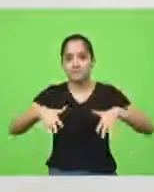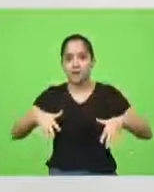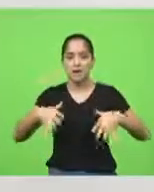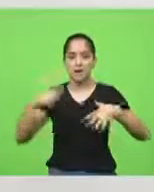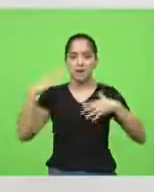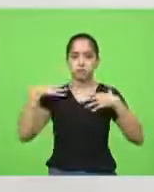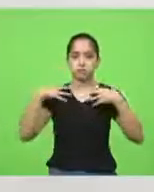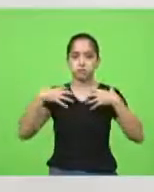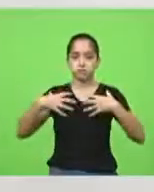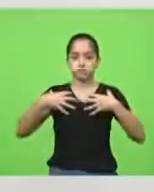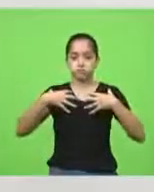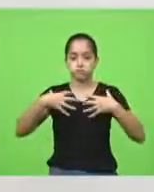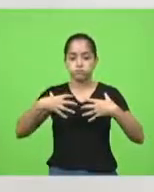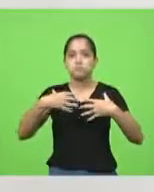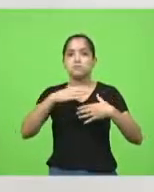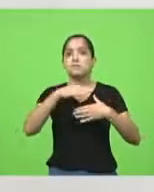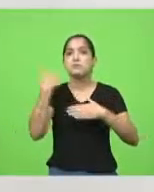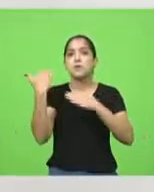morrer.